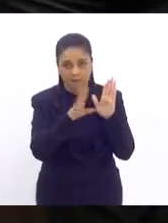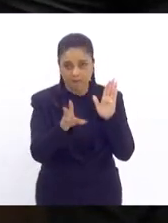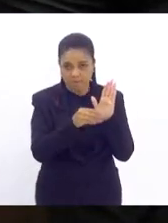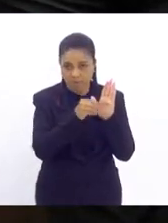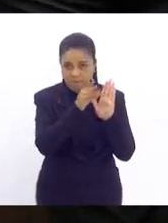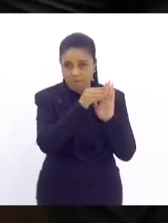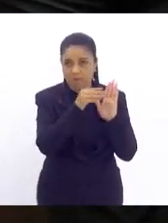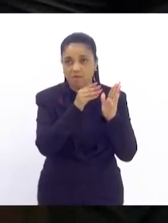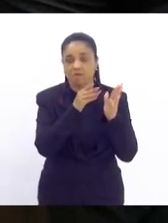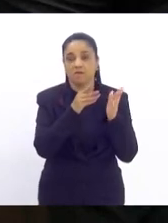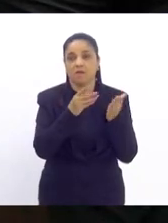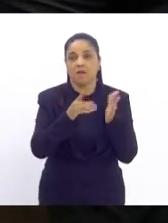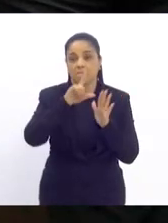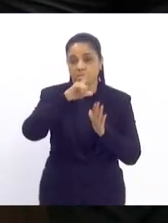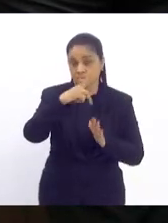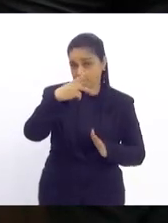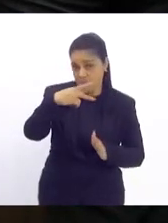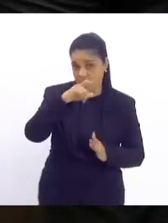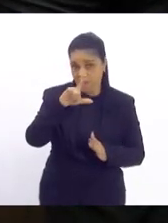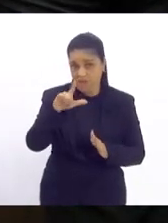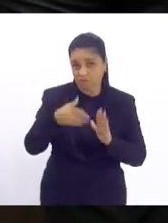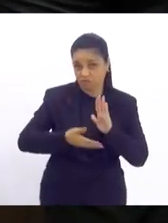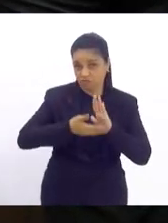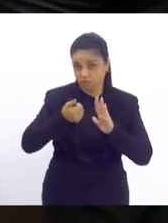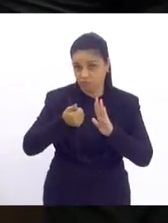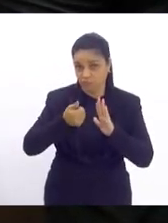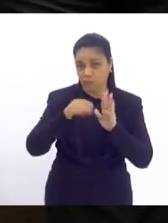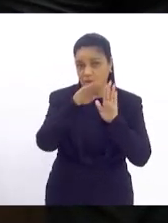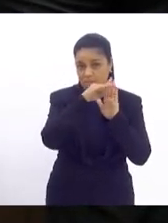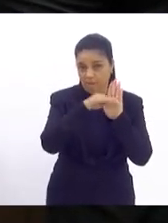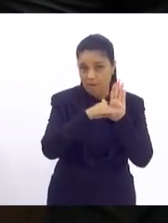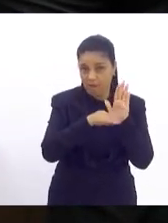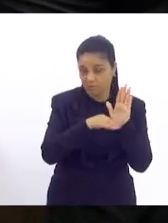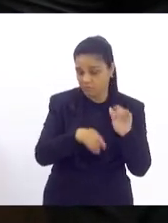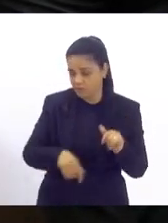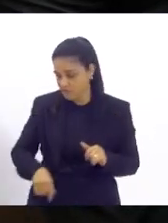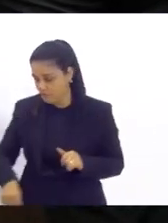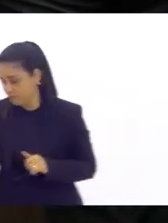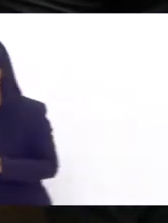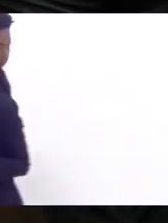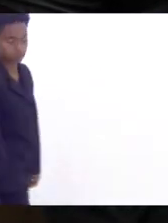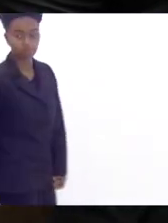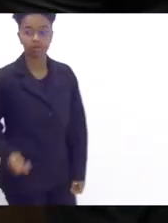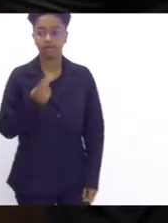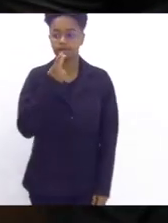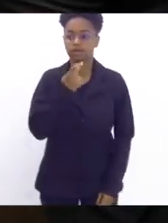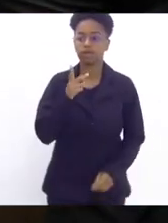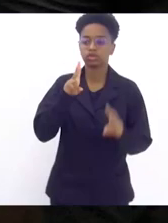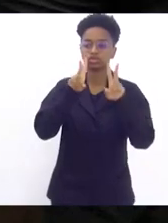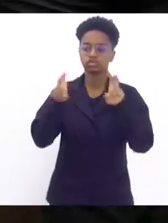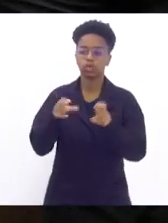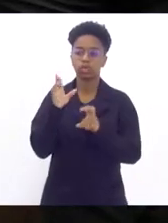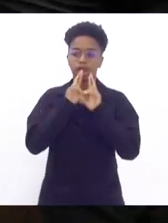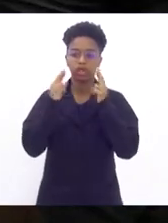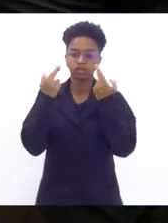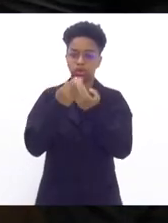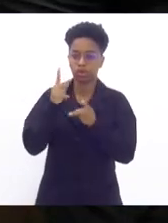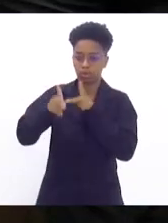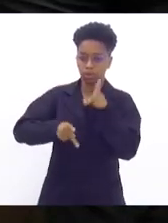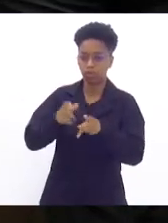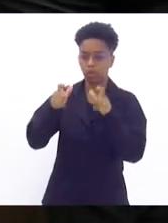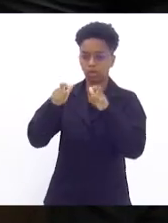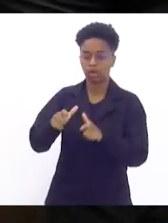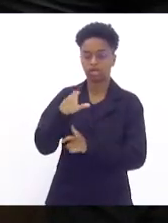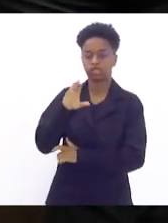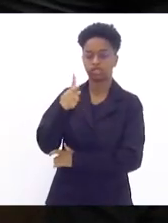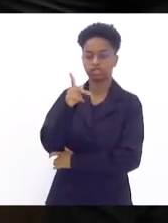PL que foi retirada de pauta na semana passada que trata sobre o restaurante do povo para o bairro de Chatuba